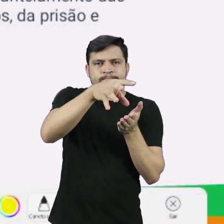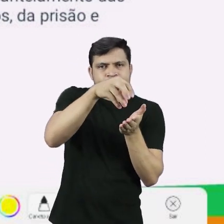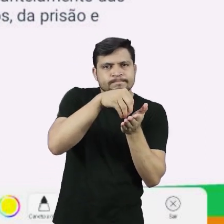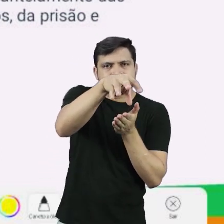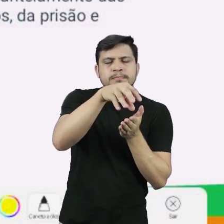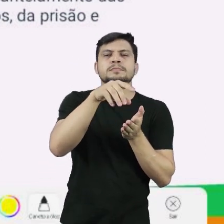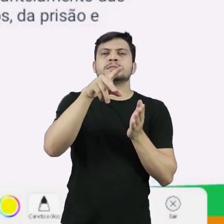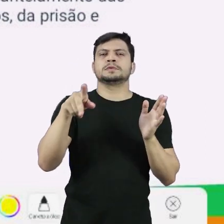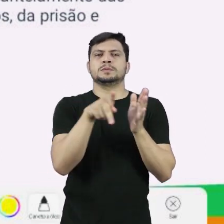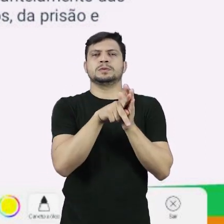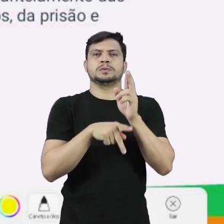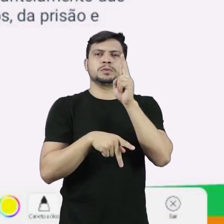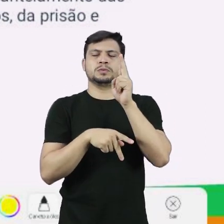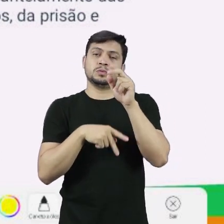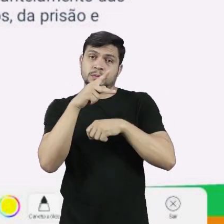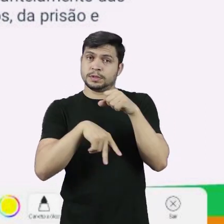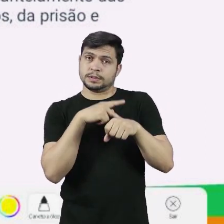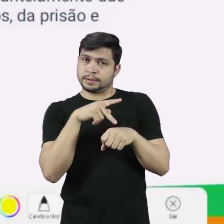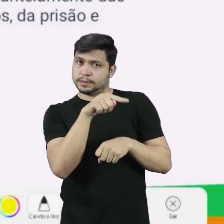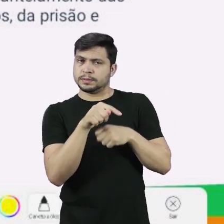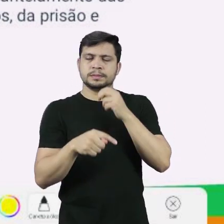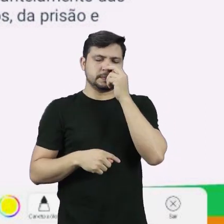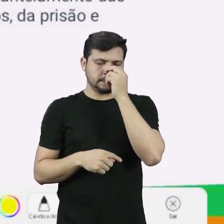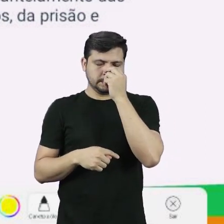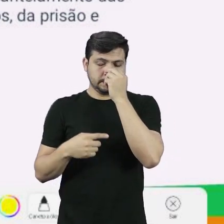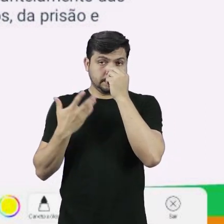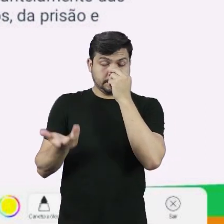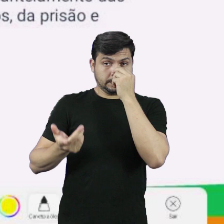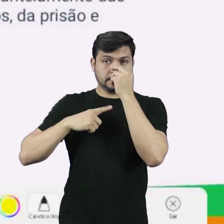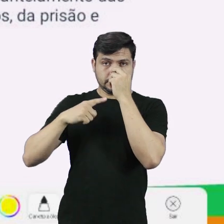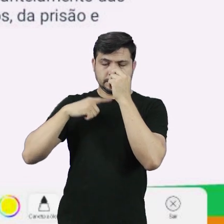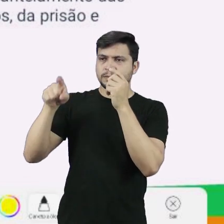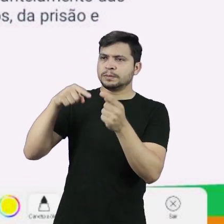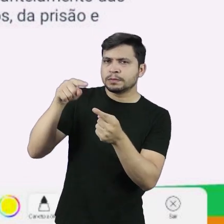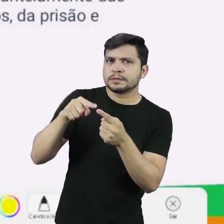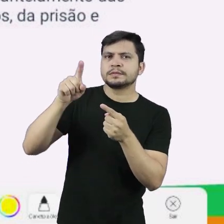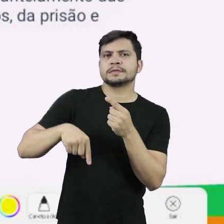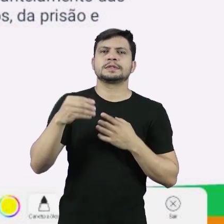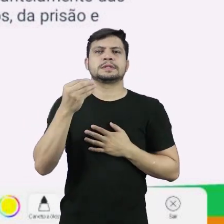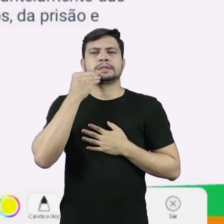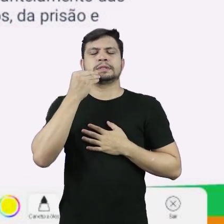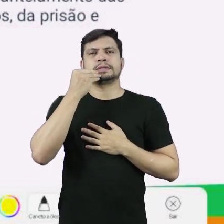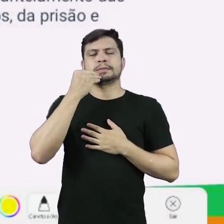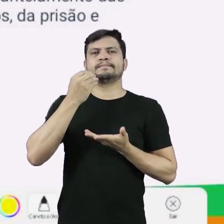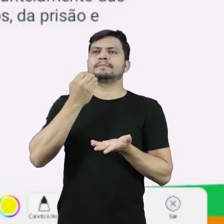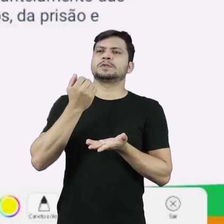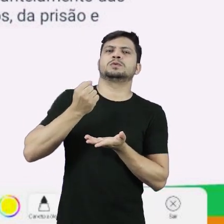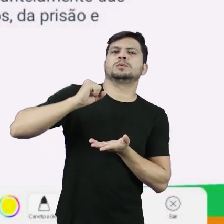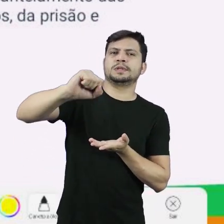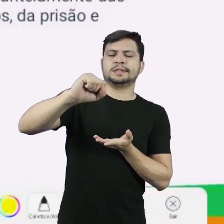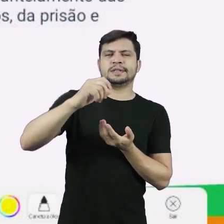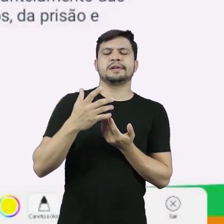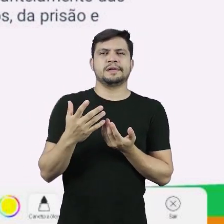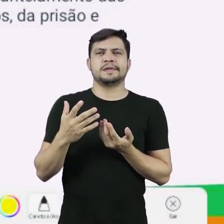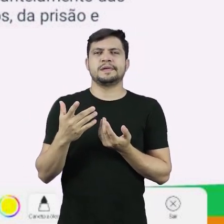central era impedir a iminente ameaça comunista no continente. Item perfeito para a gente pensar como que os golpes militares na América